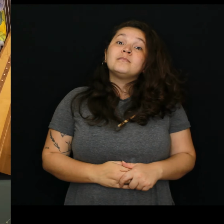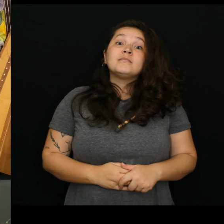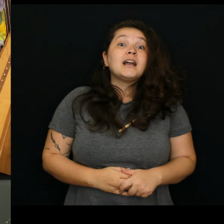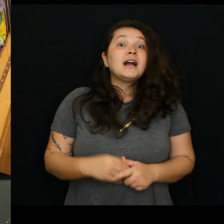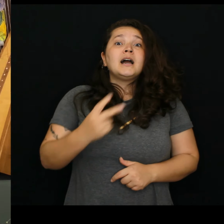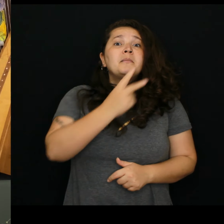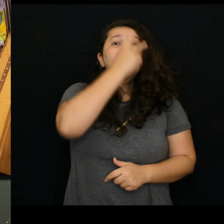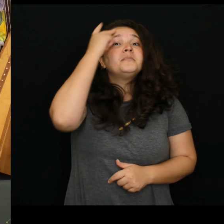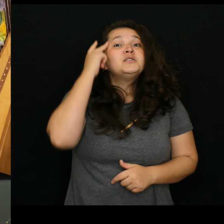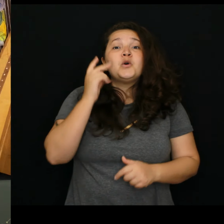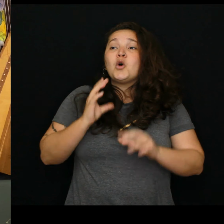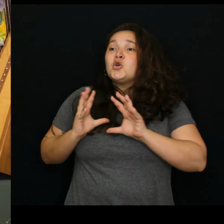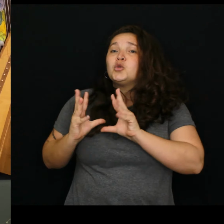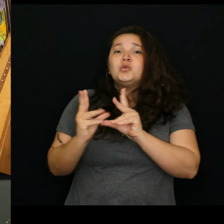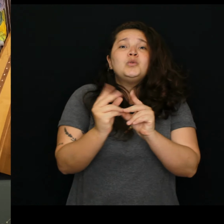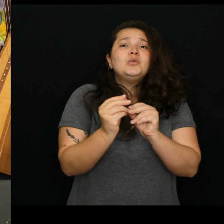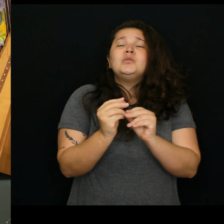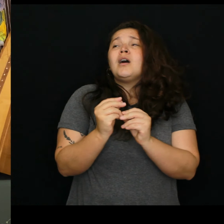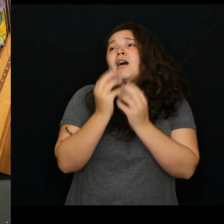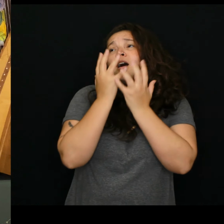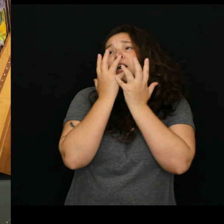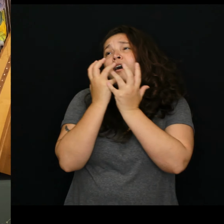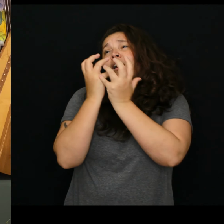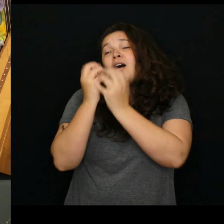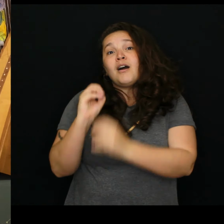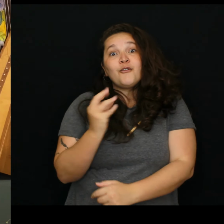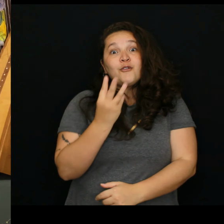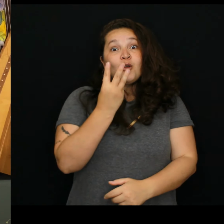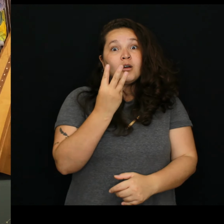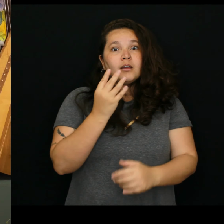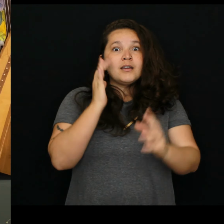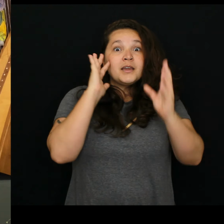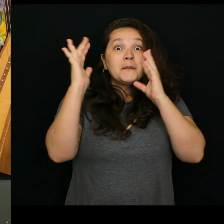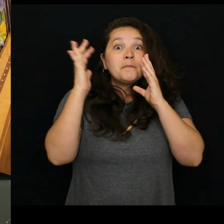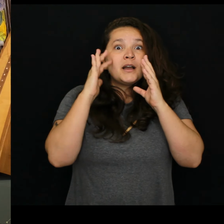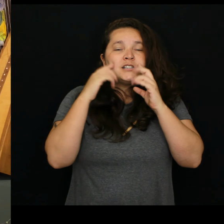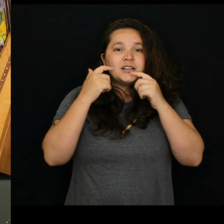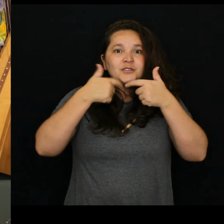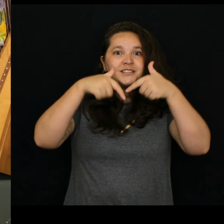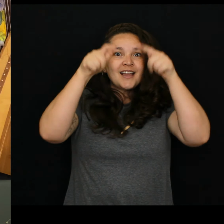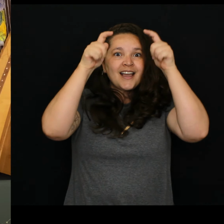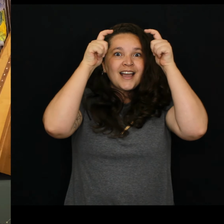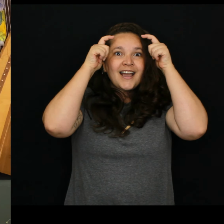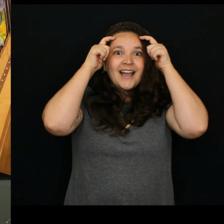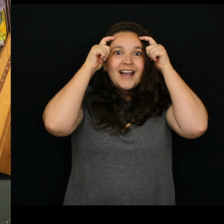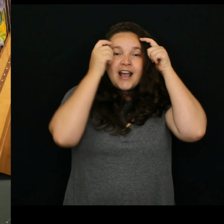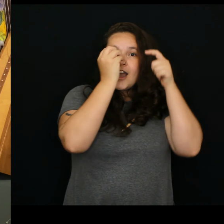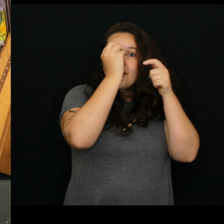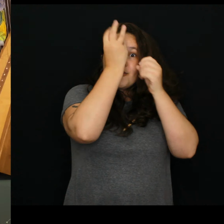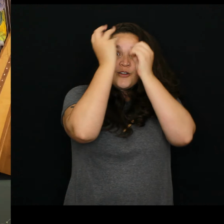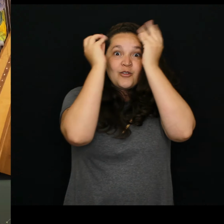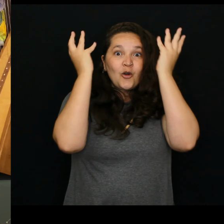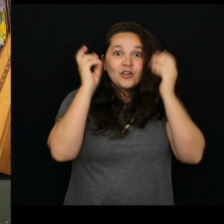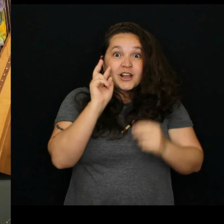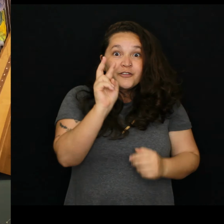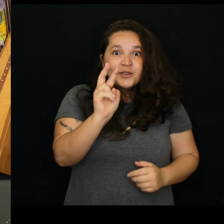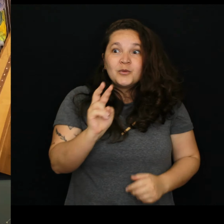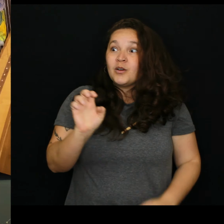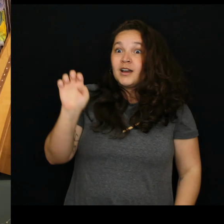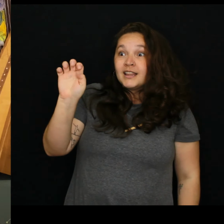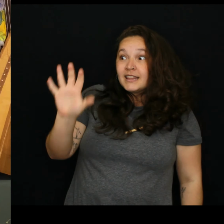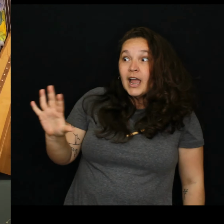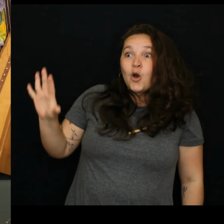Não tem quem não se encante com as flores. E uma coroa de flores, então, você já viu uma? Na Europa, elas são